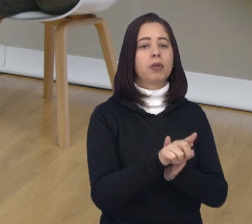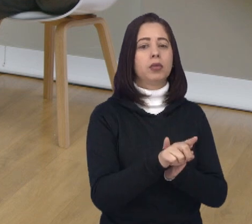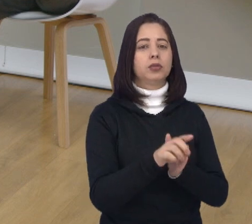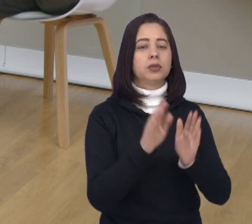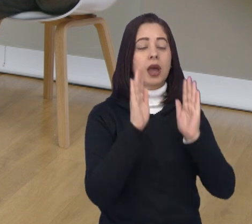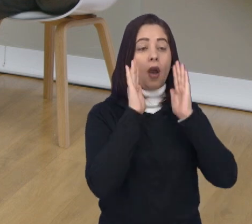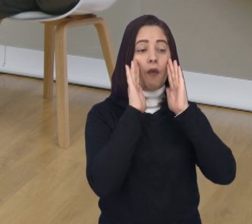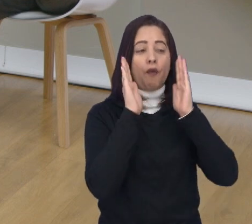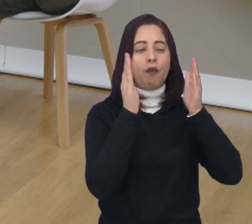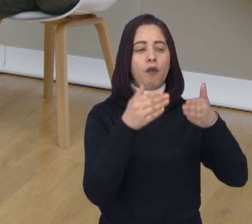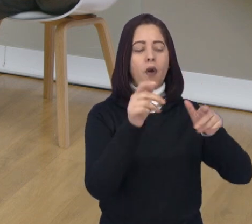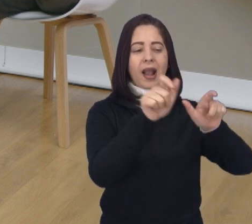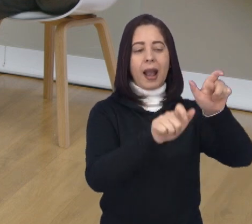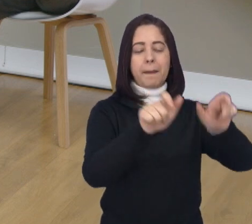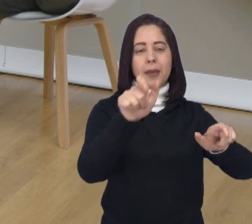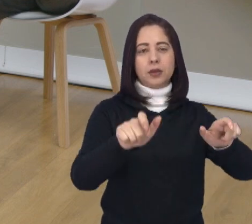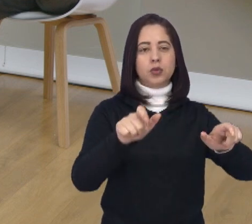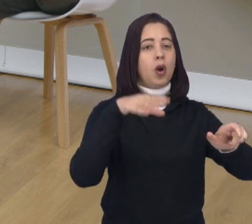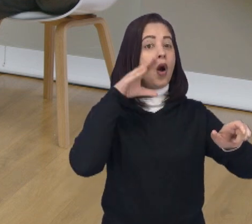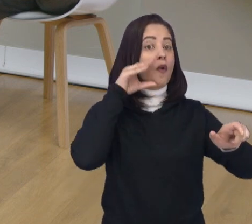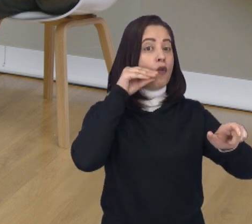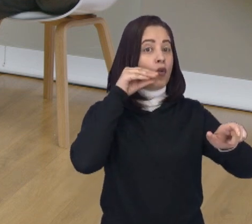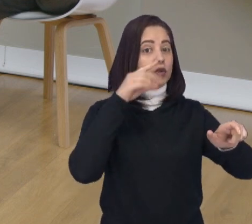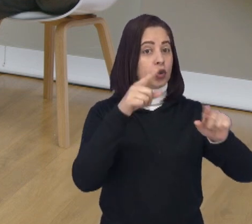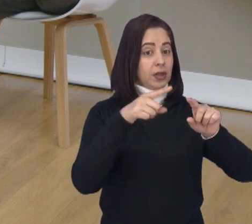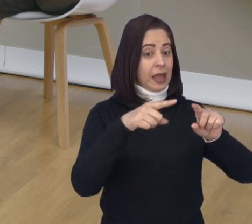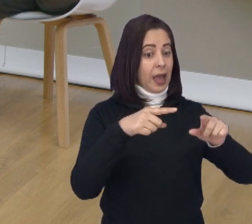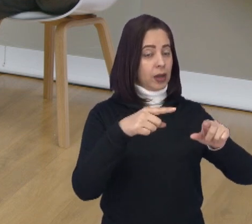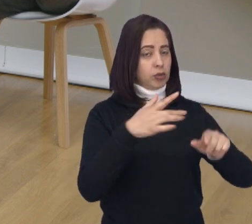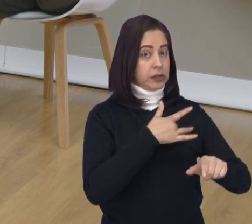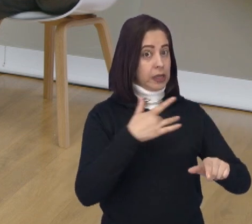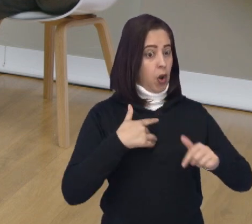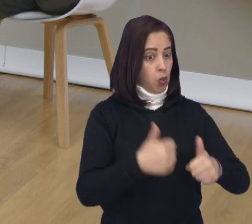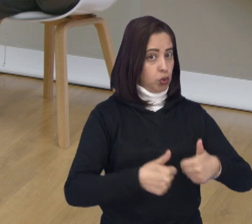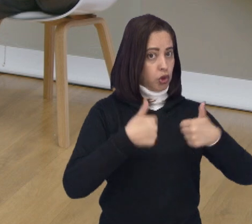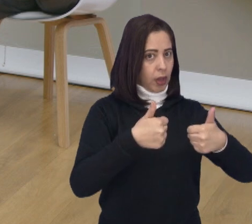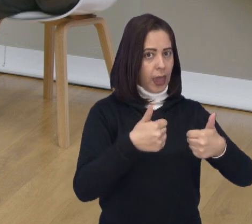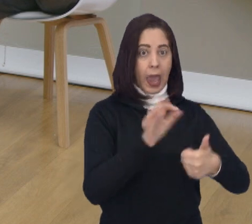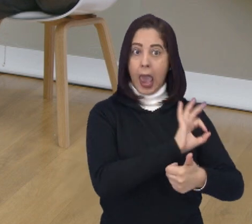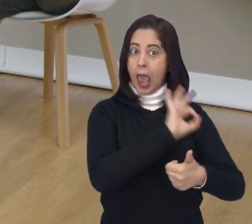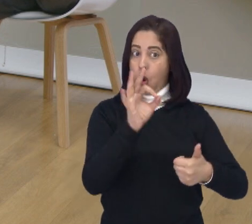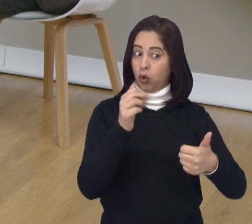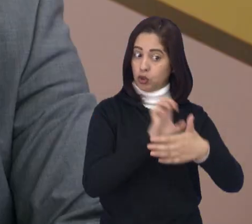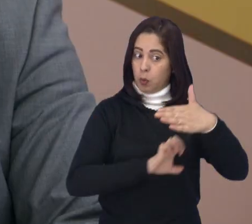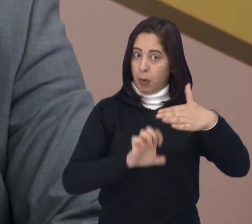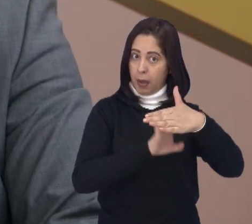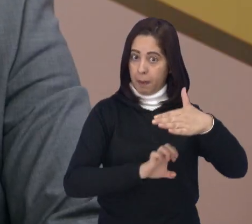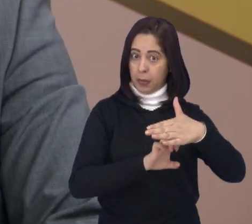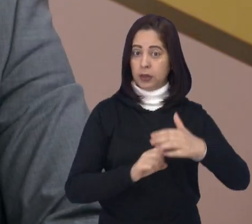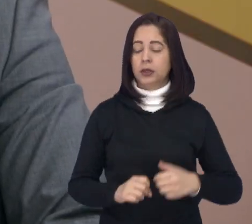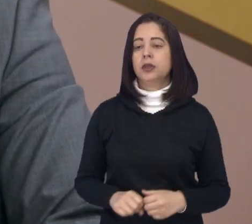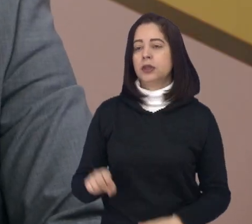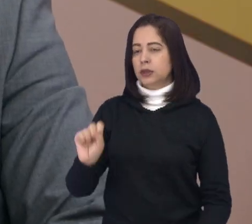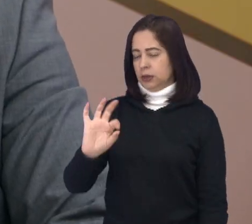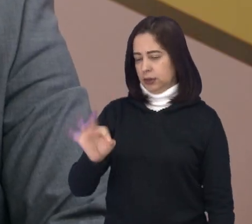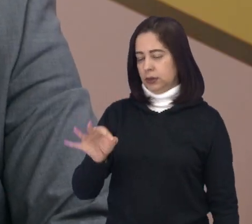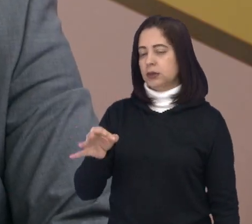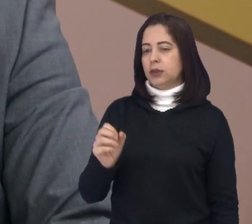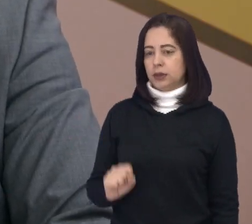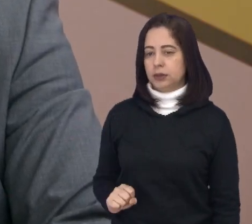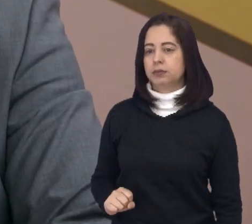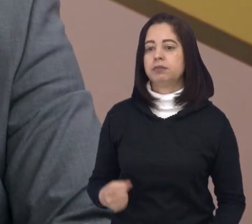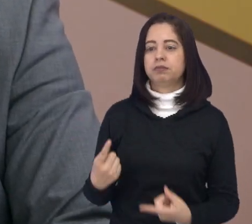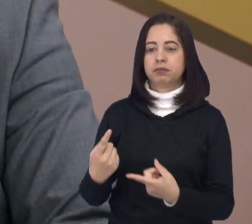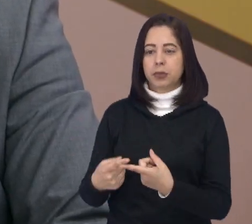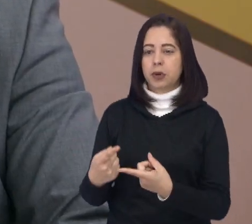na saúde do trabalhador, as empresas saem ganhando, né? Com certeza, com certeza. Focar na saúde do trabalhador,